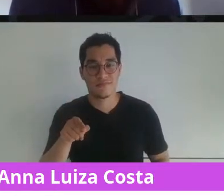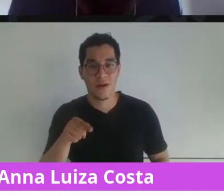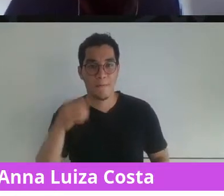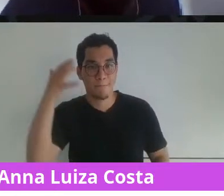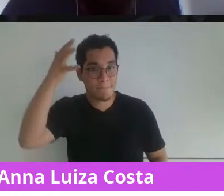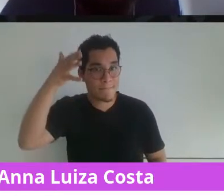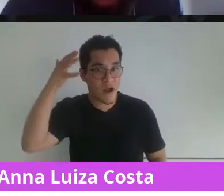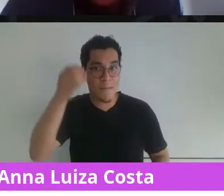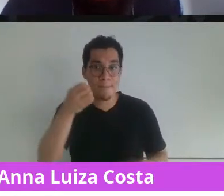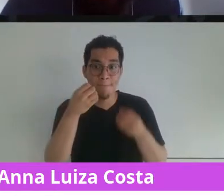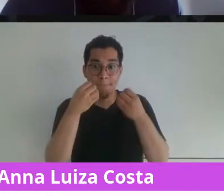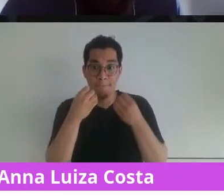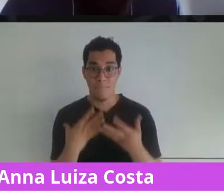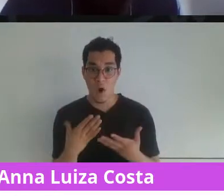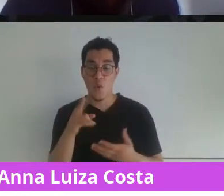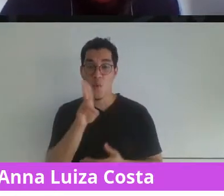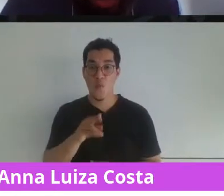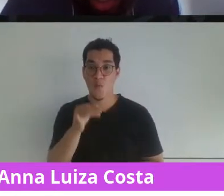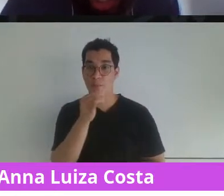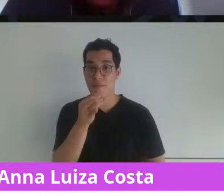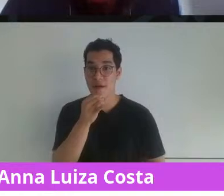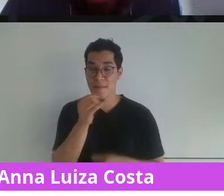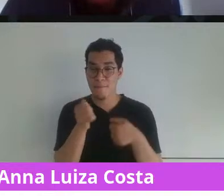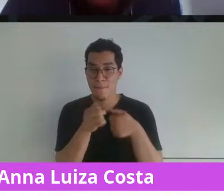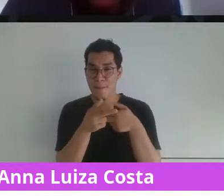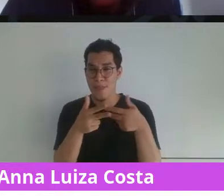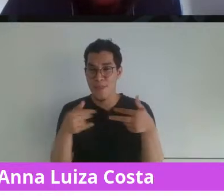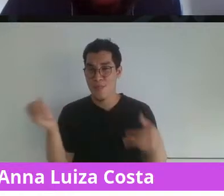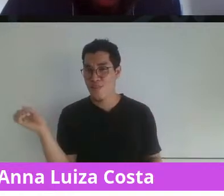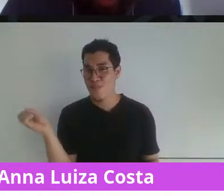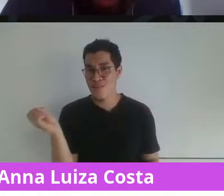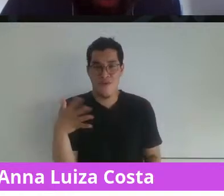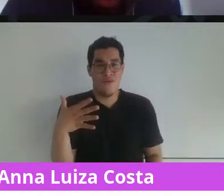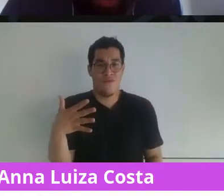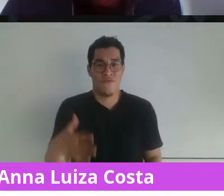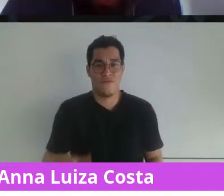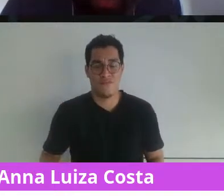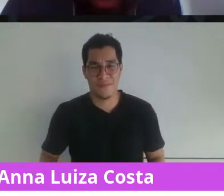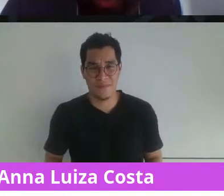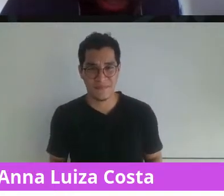e com exemplos tão atuais, né? Que a gente vê todo dia aí, né?